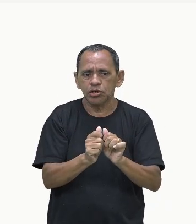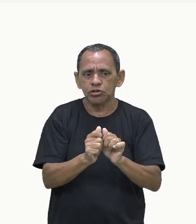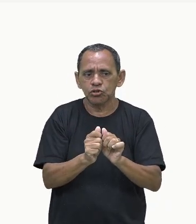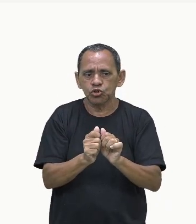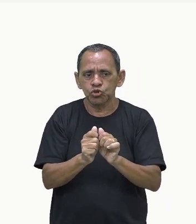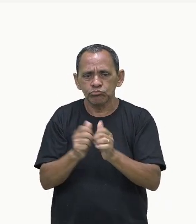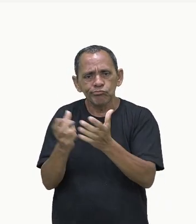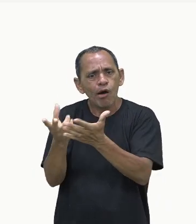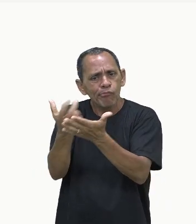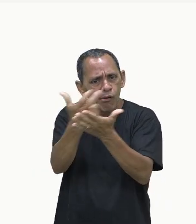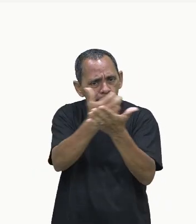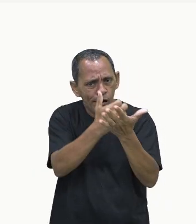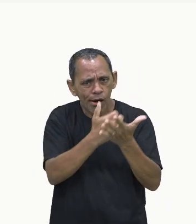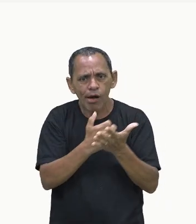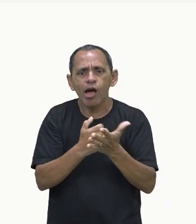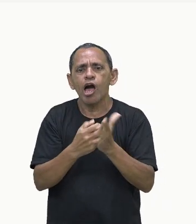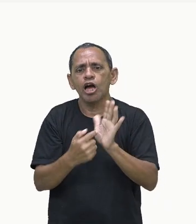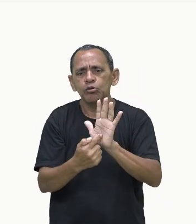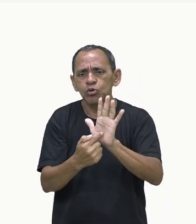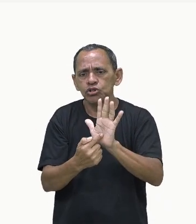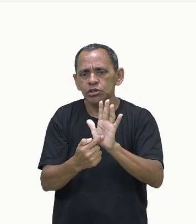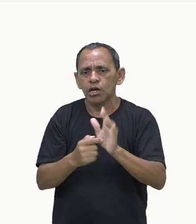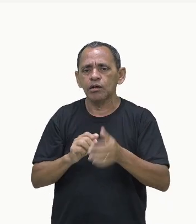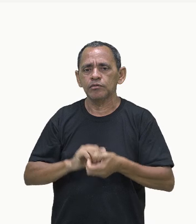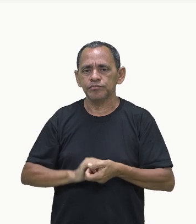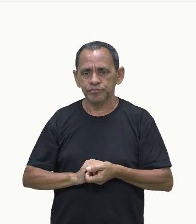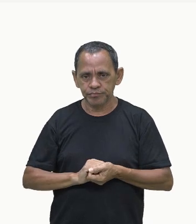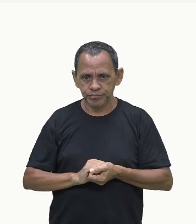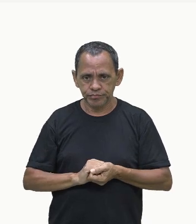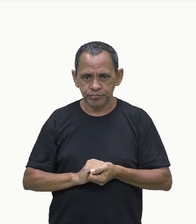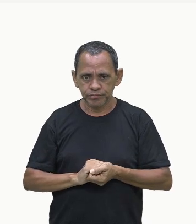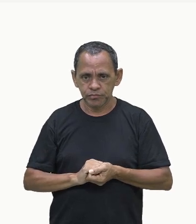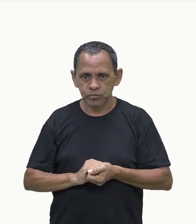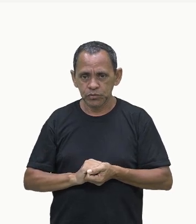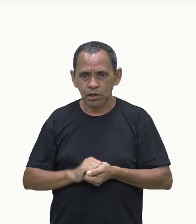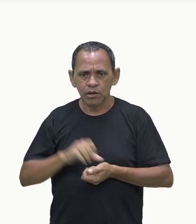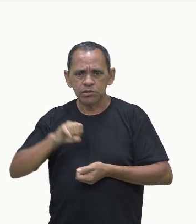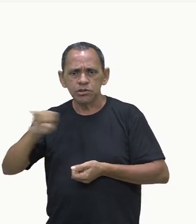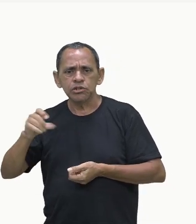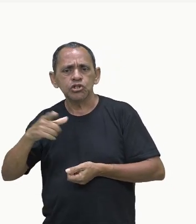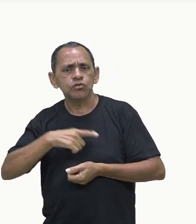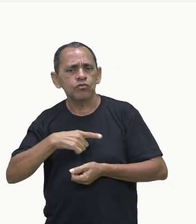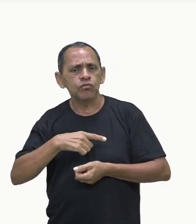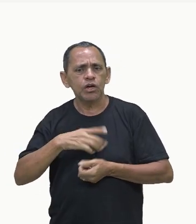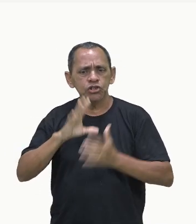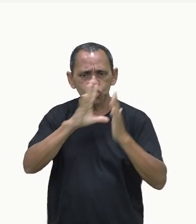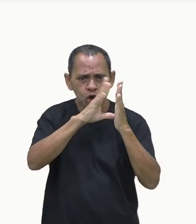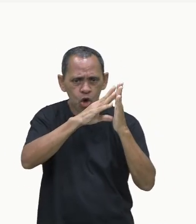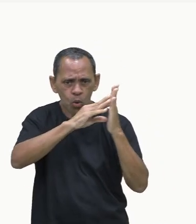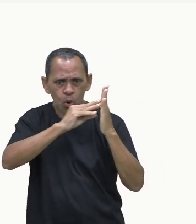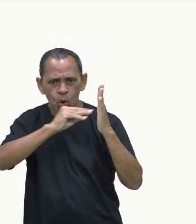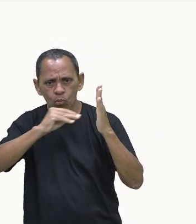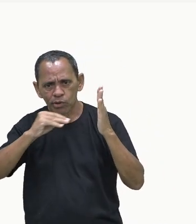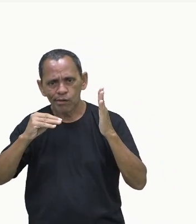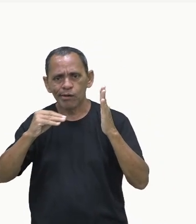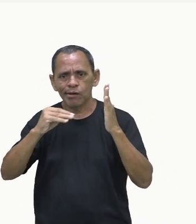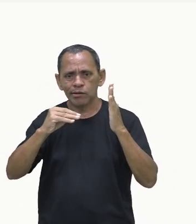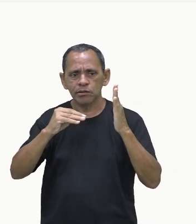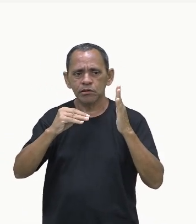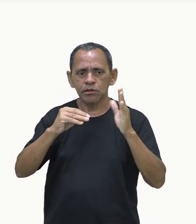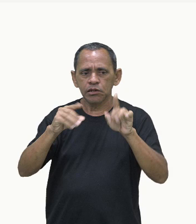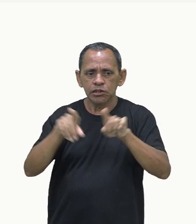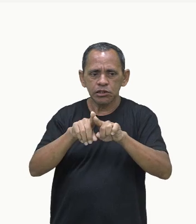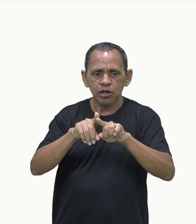vou fazer aqui um desenho, tá? E é como se eu estivesse pegando um recorte, tá? Eu vou